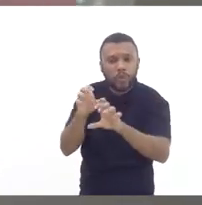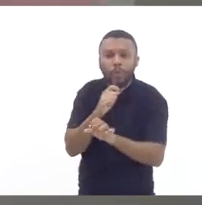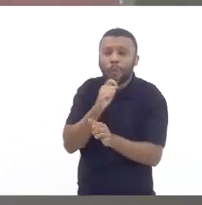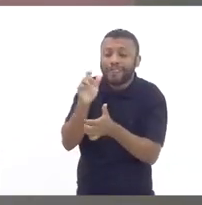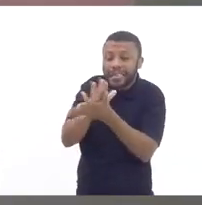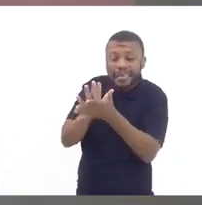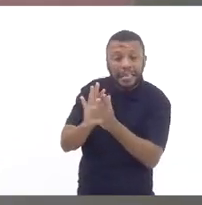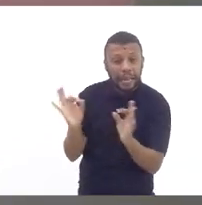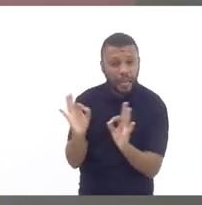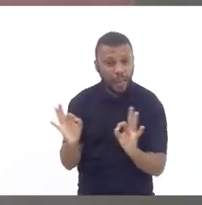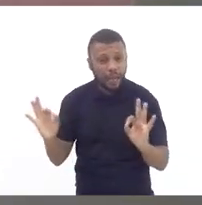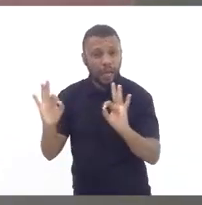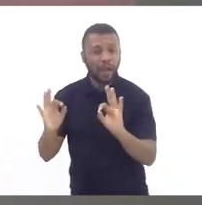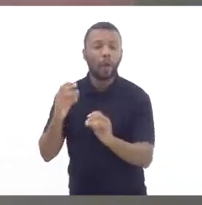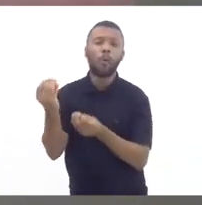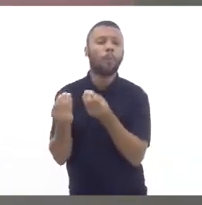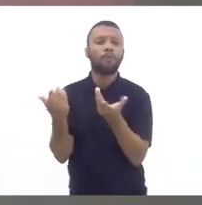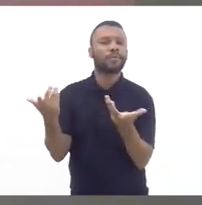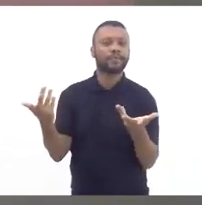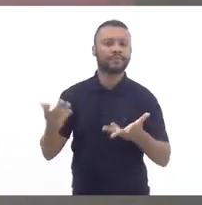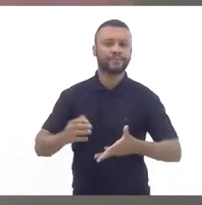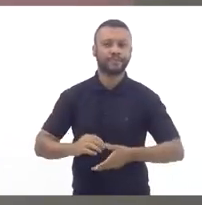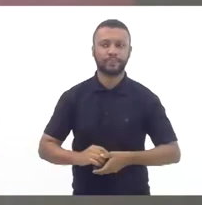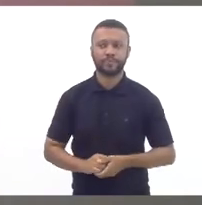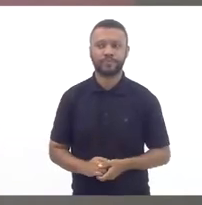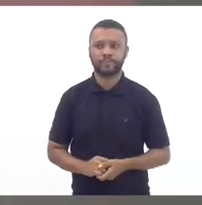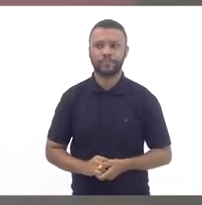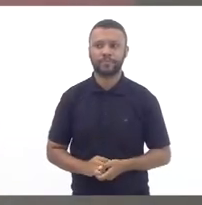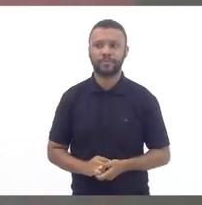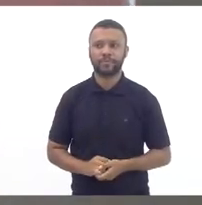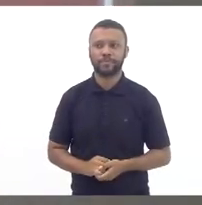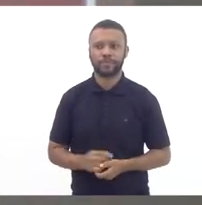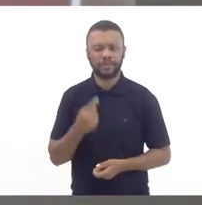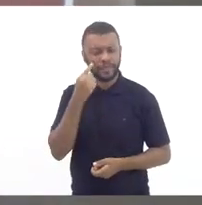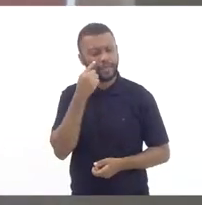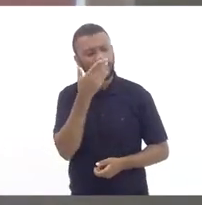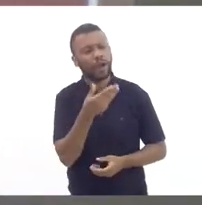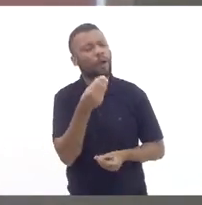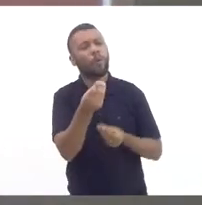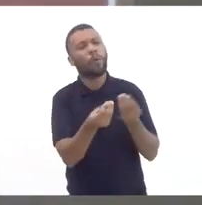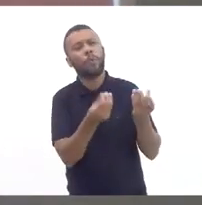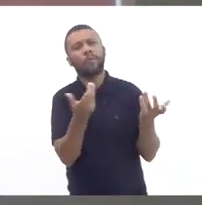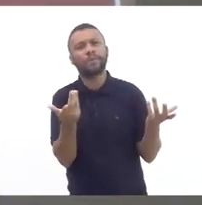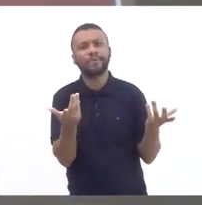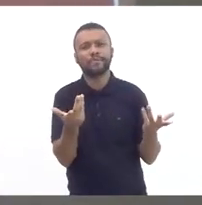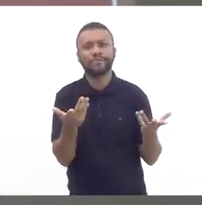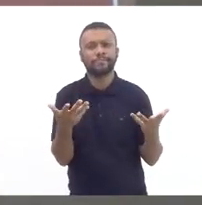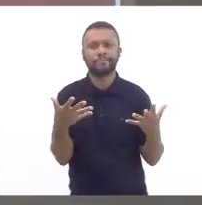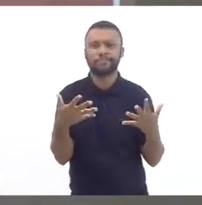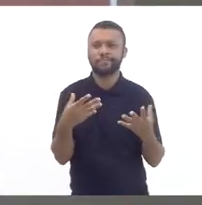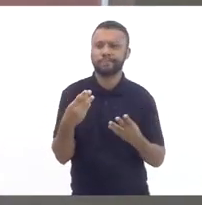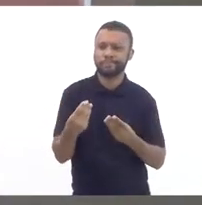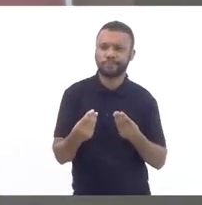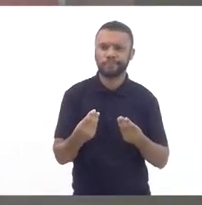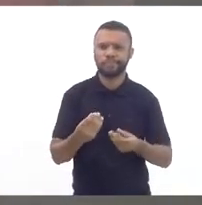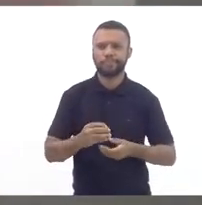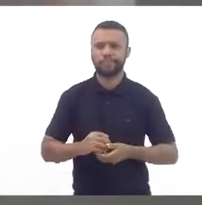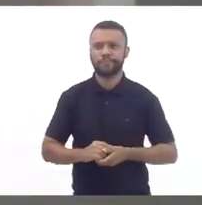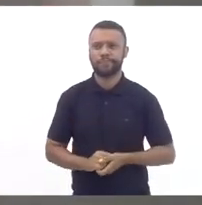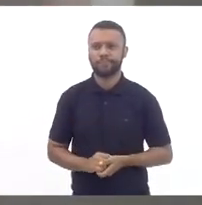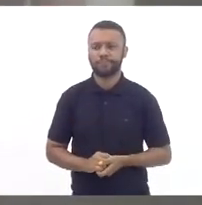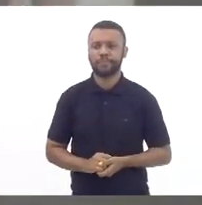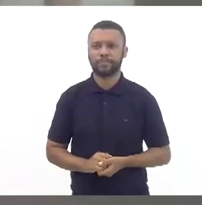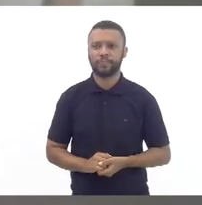essa aí, essa gradinha, por que tem que botar isso aí? Não sei. Essa grade impede as pessoas subirem a escada para dar